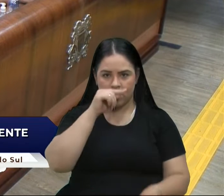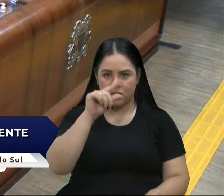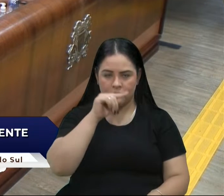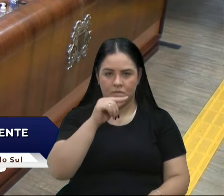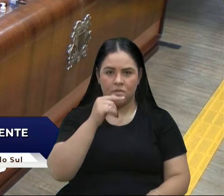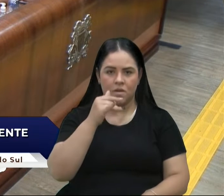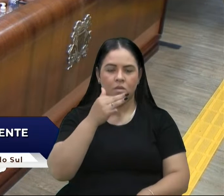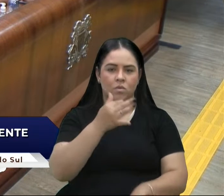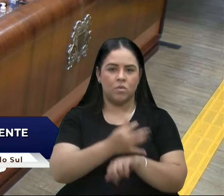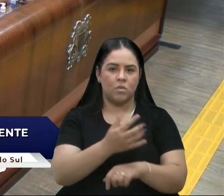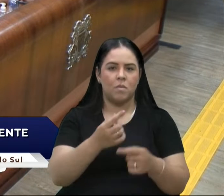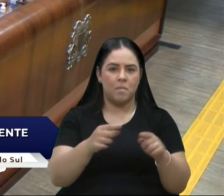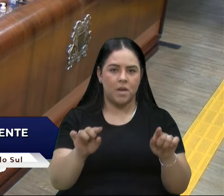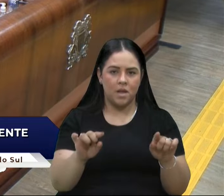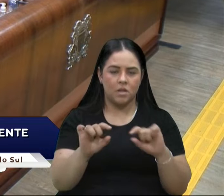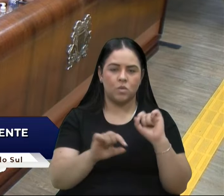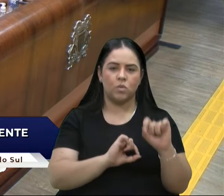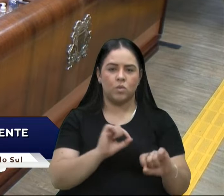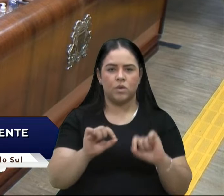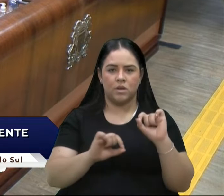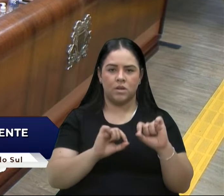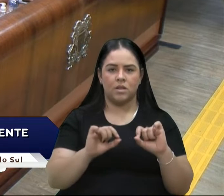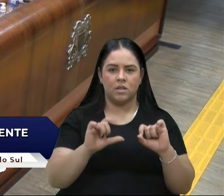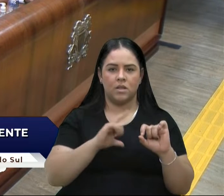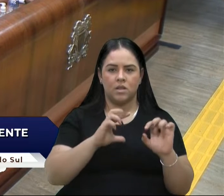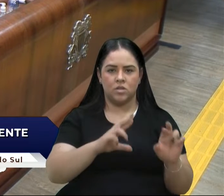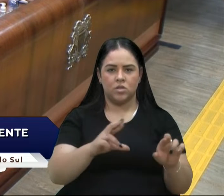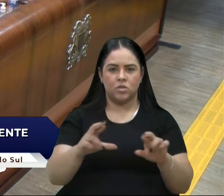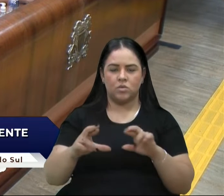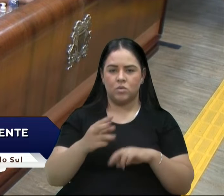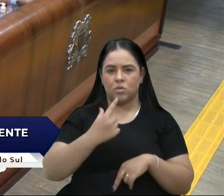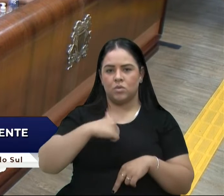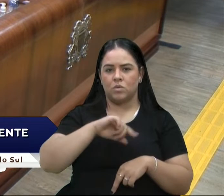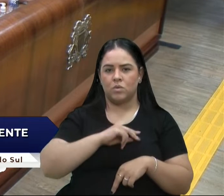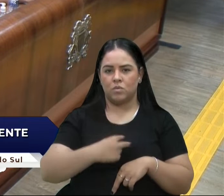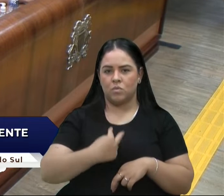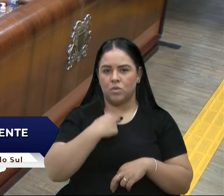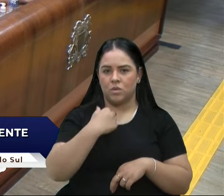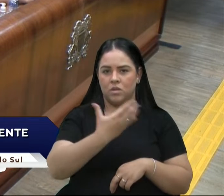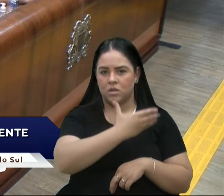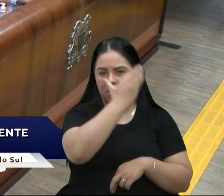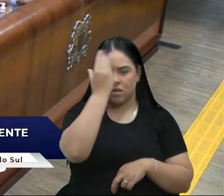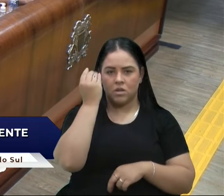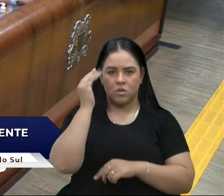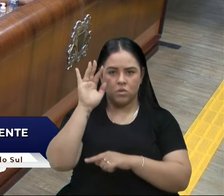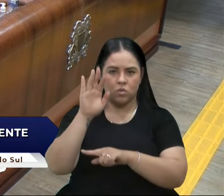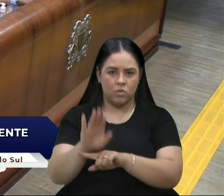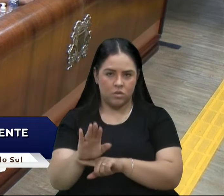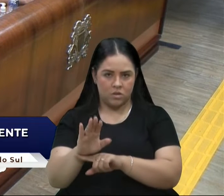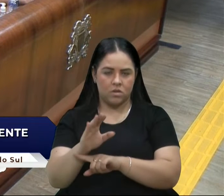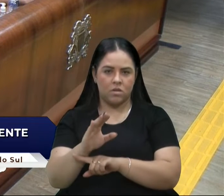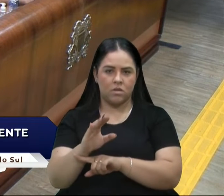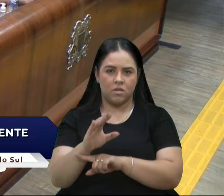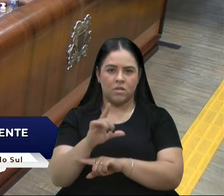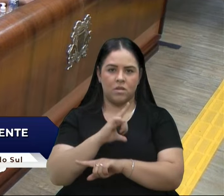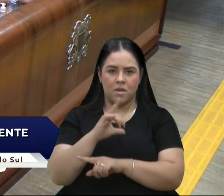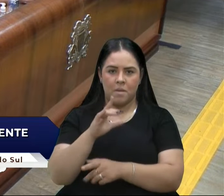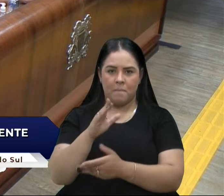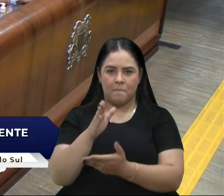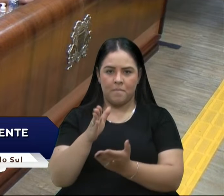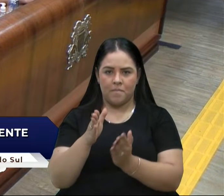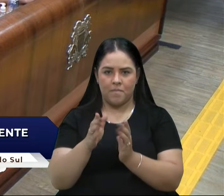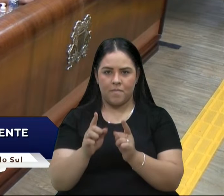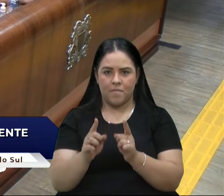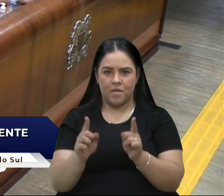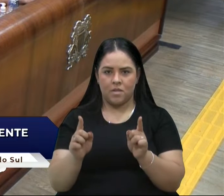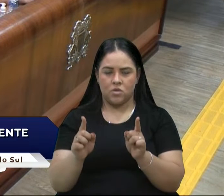ausentou. Mas, na questão da regionalização, a gente não pode esquecer que a assistência de média e alta complexidade ela é organizada de